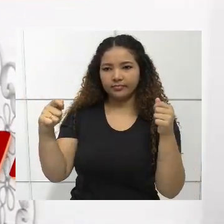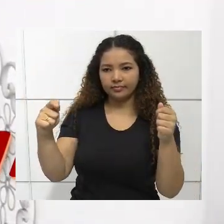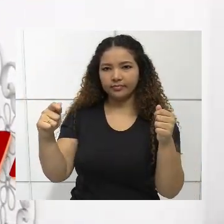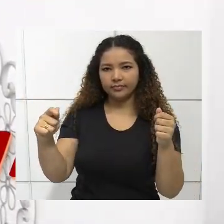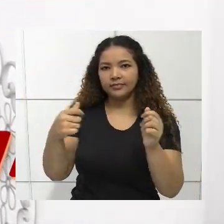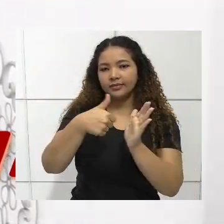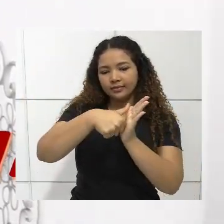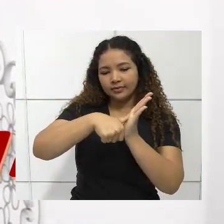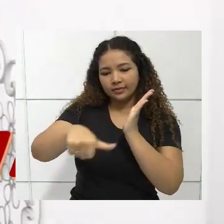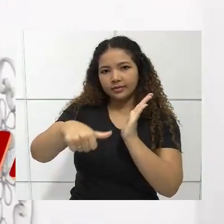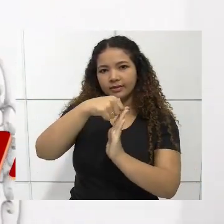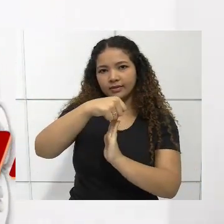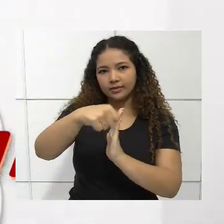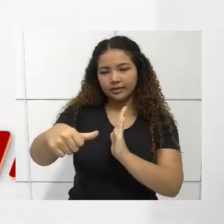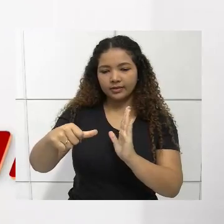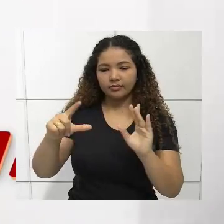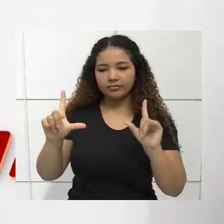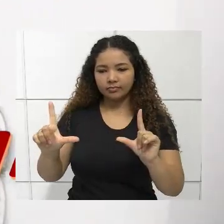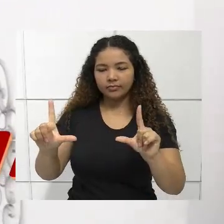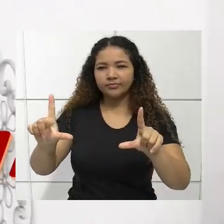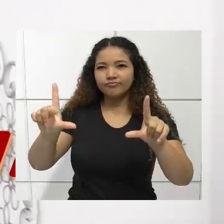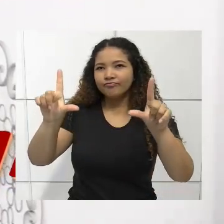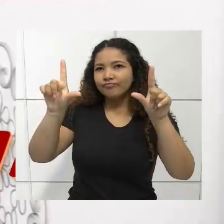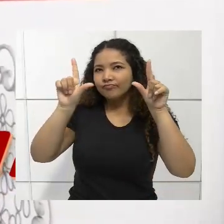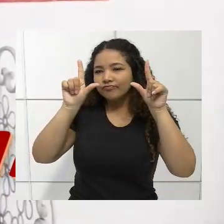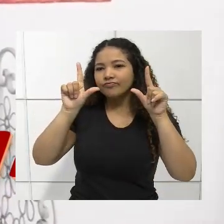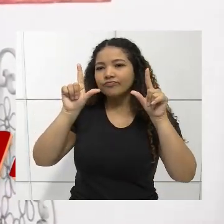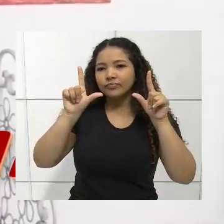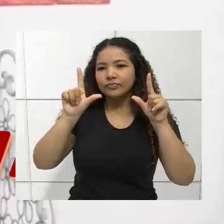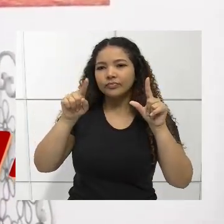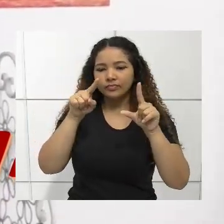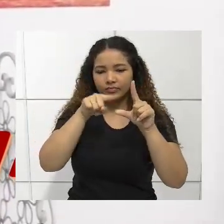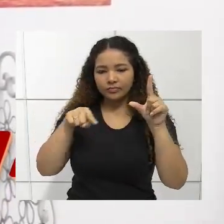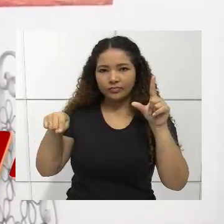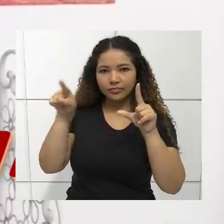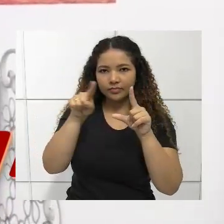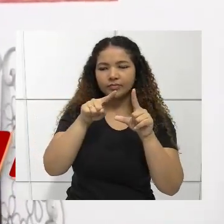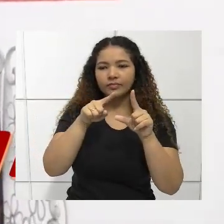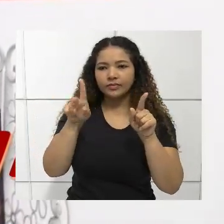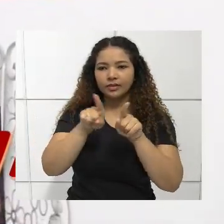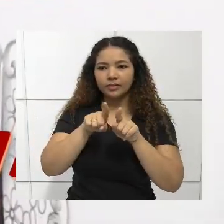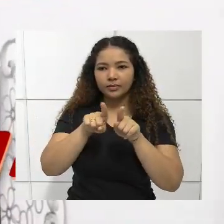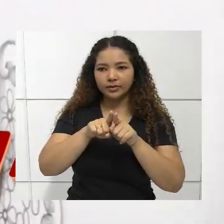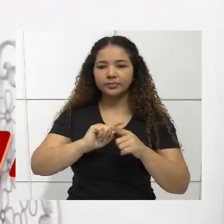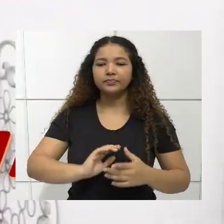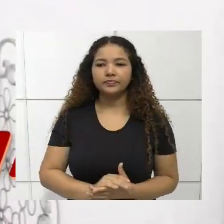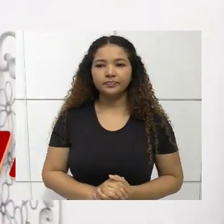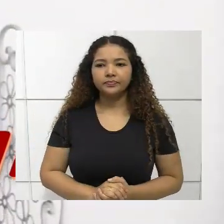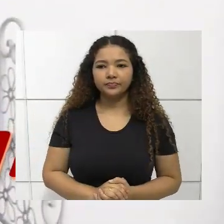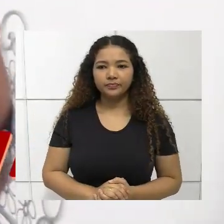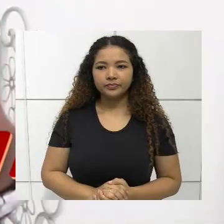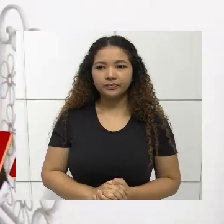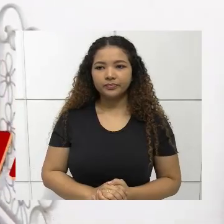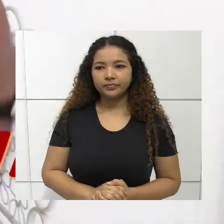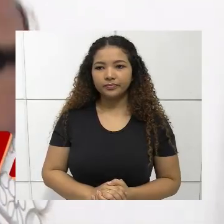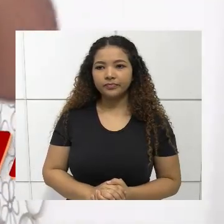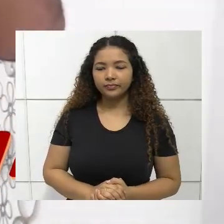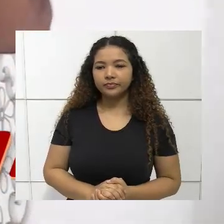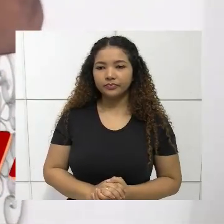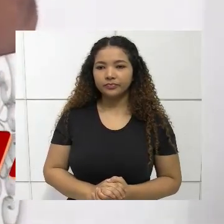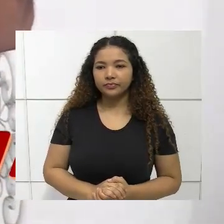fita crepe, e você fura um buraco no, aqui, né, no